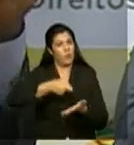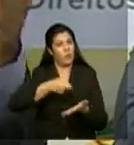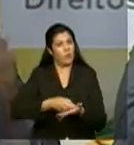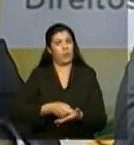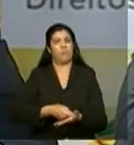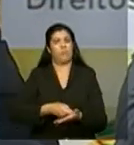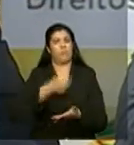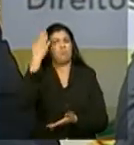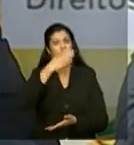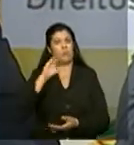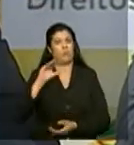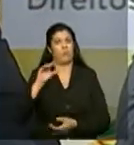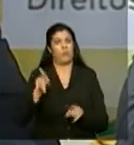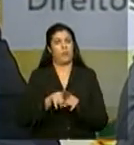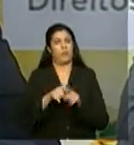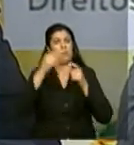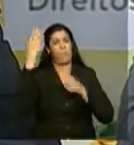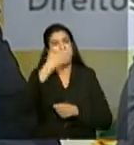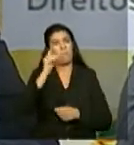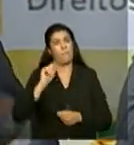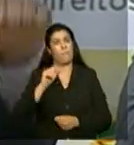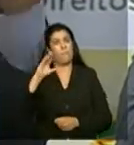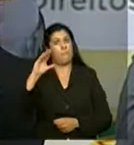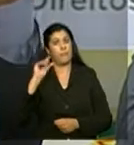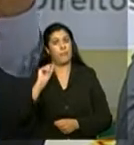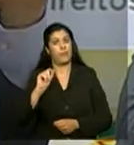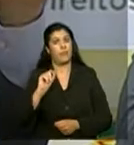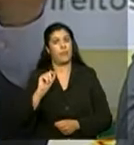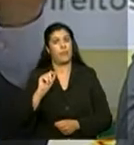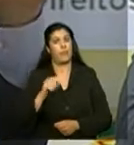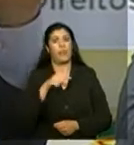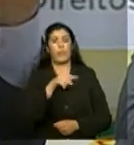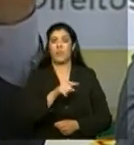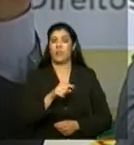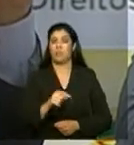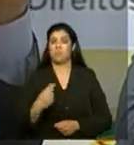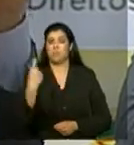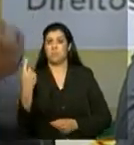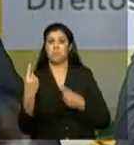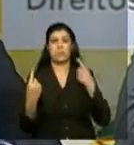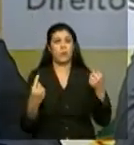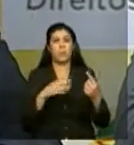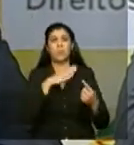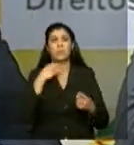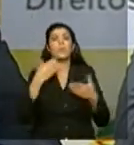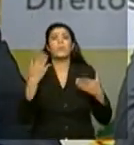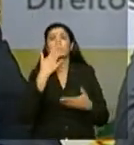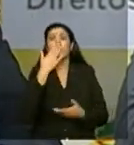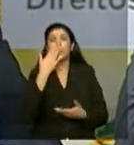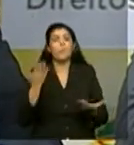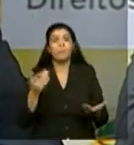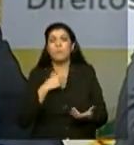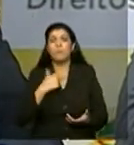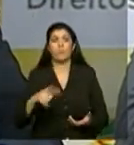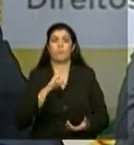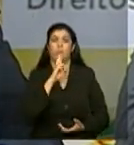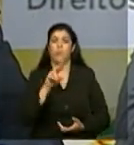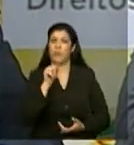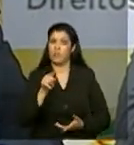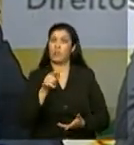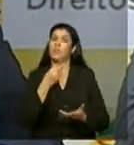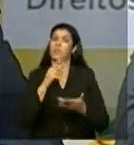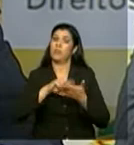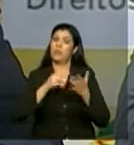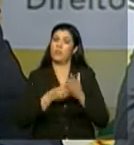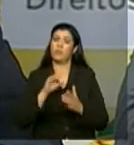para ir científicamente falando quem está provado na coisa nesta prova lauda isso é ciência